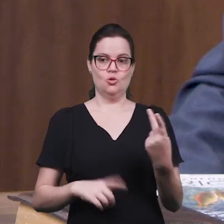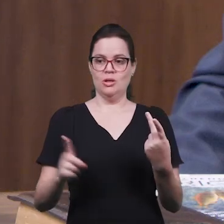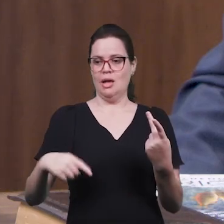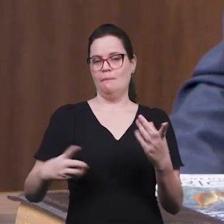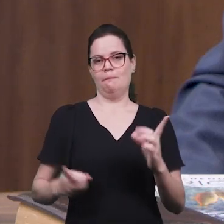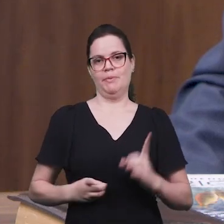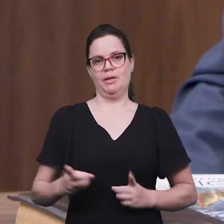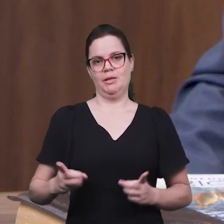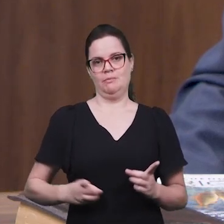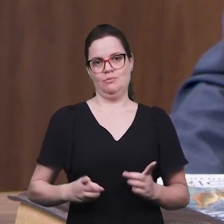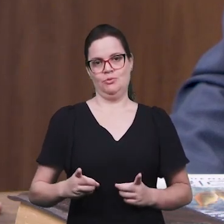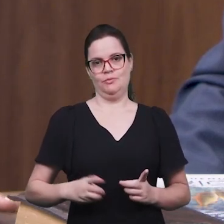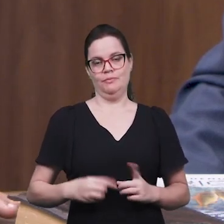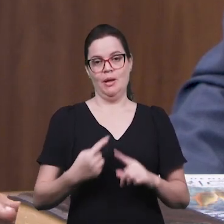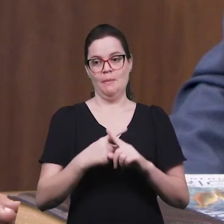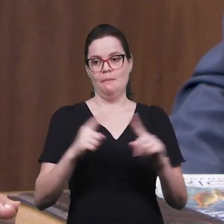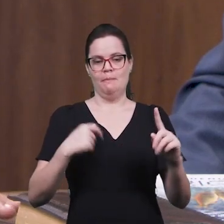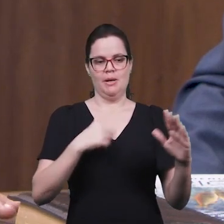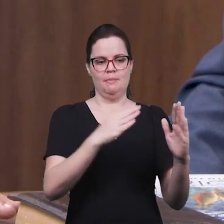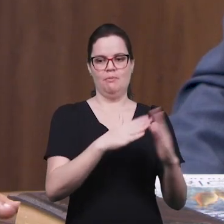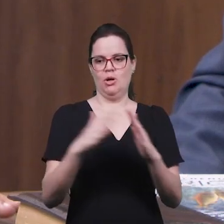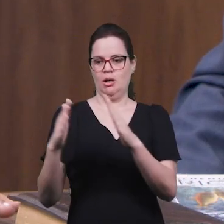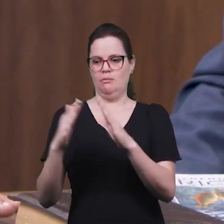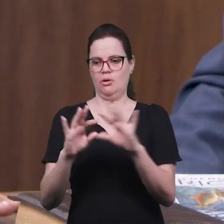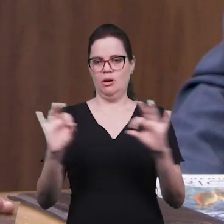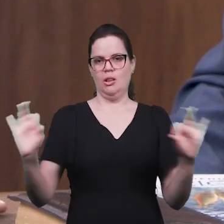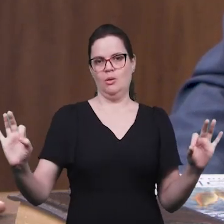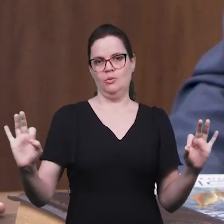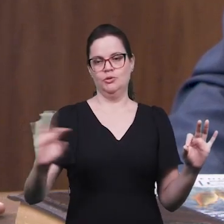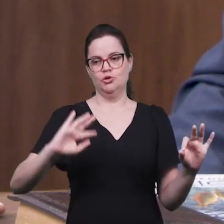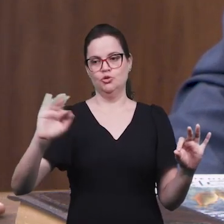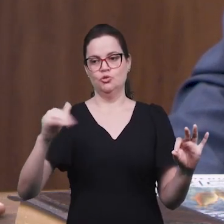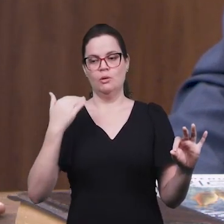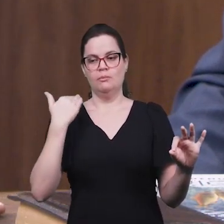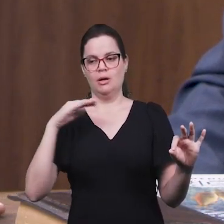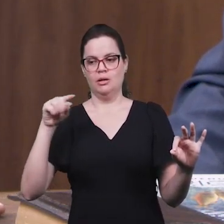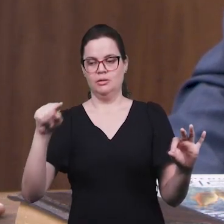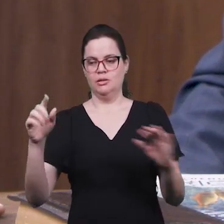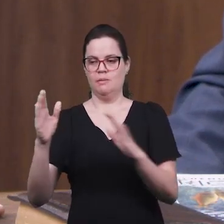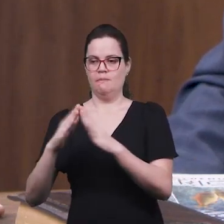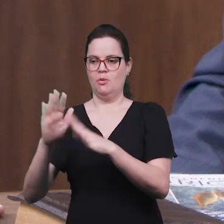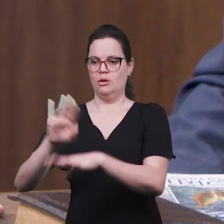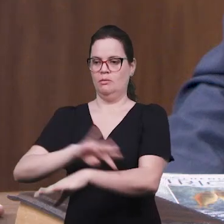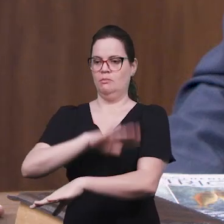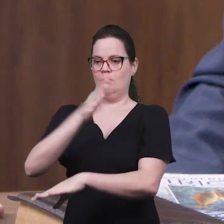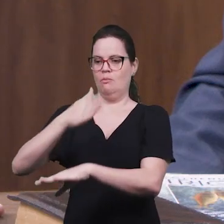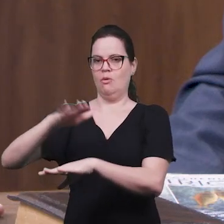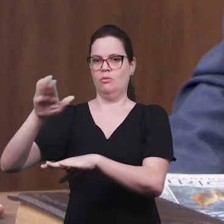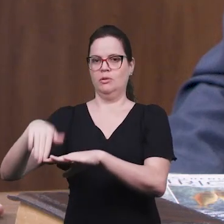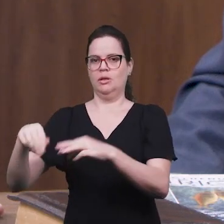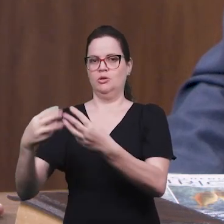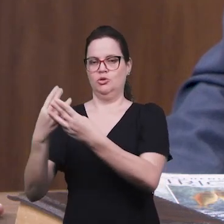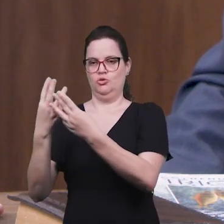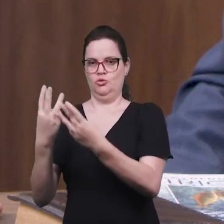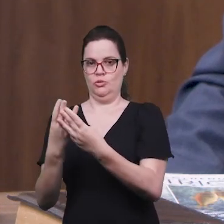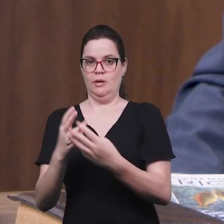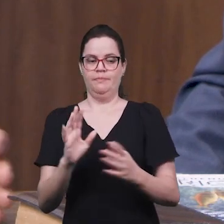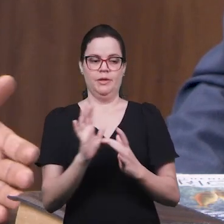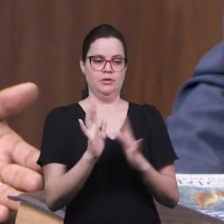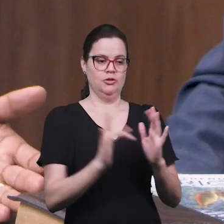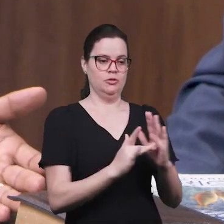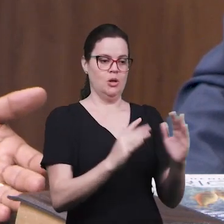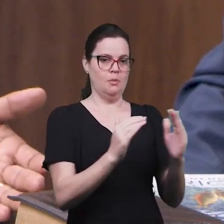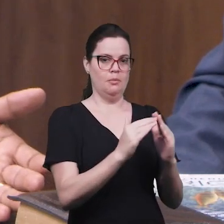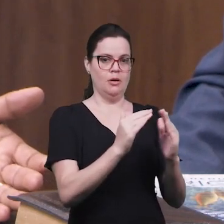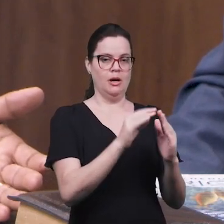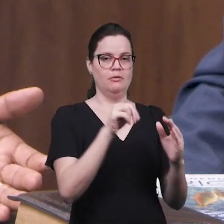eles moravam em lugares distantes, né? João, ele morava nas montanhas de Judá. Jesus